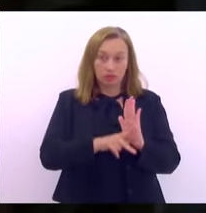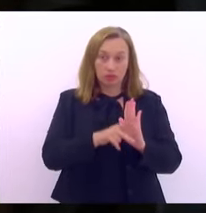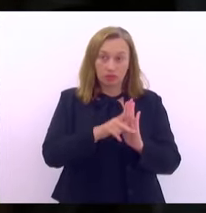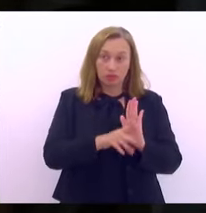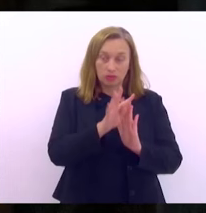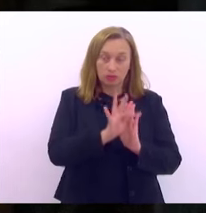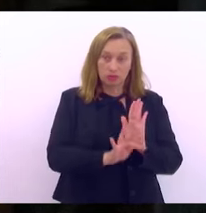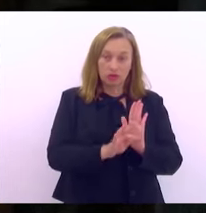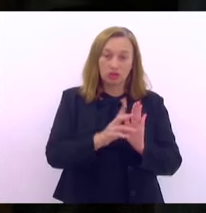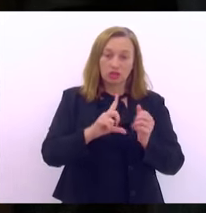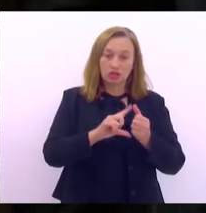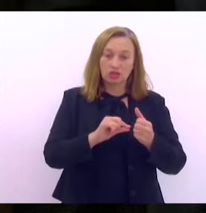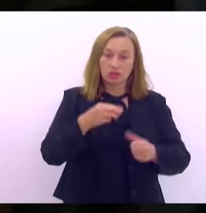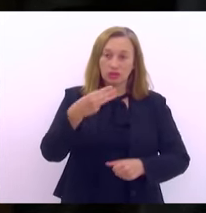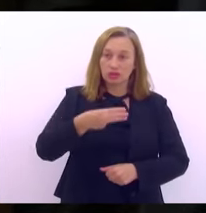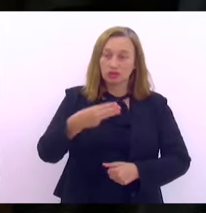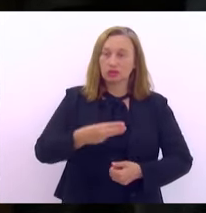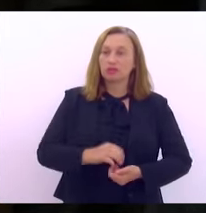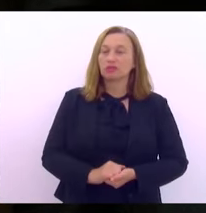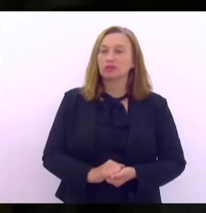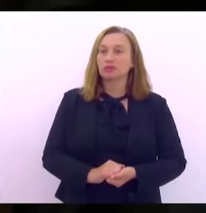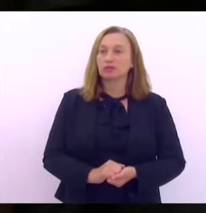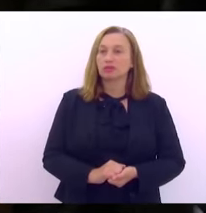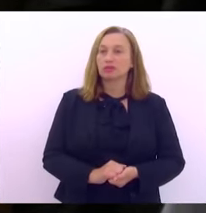Artigo 3º.